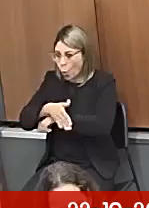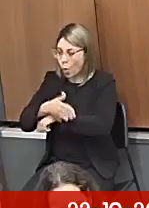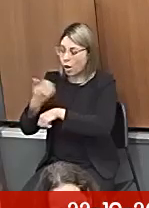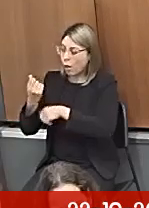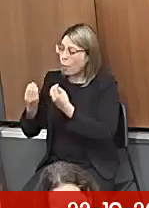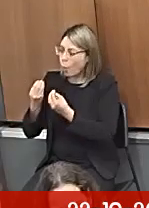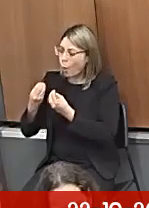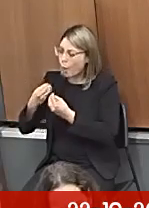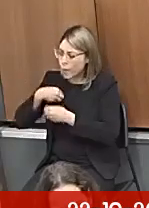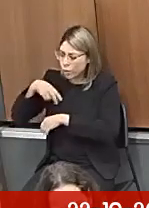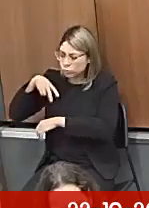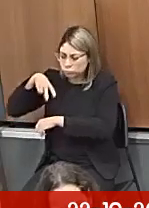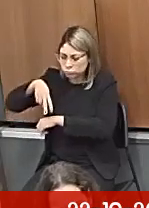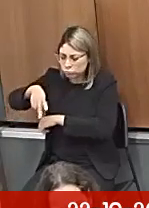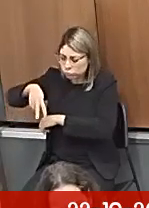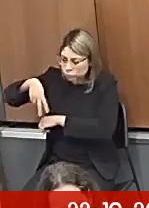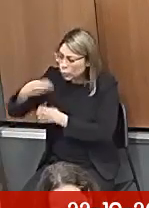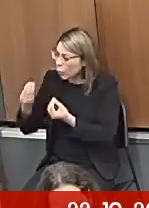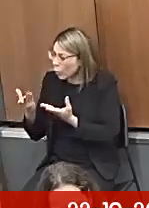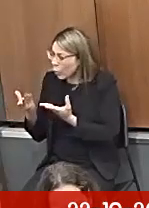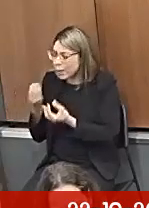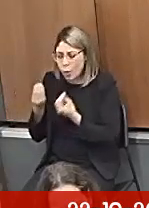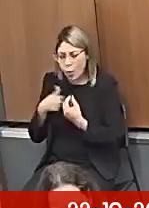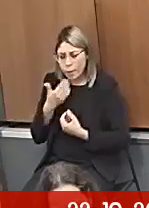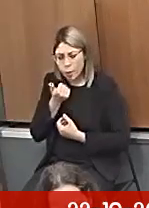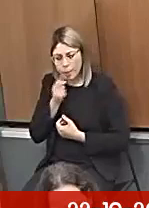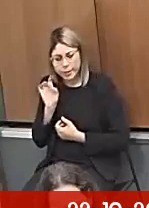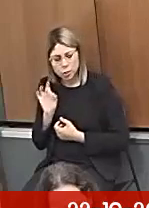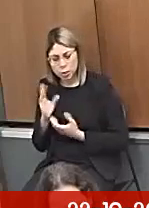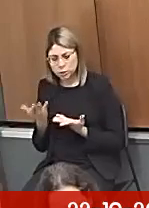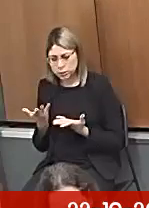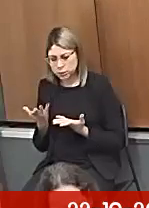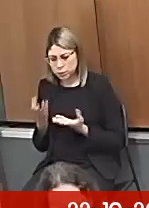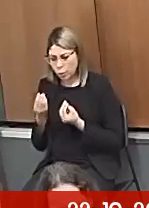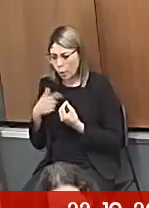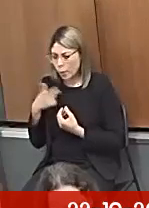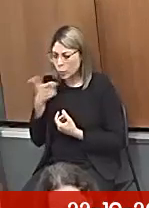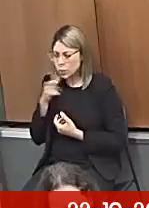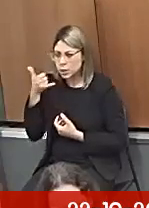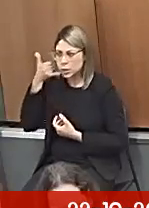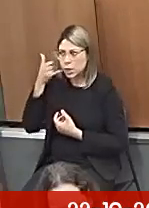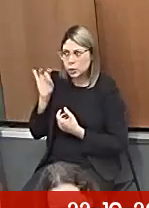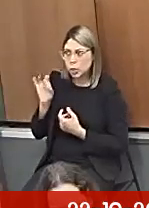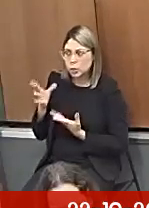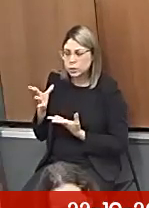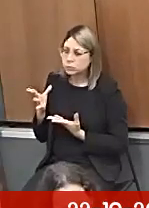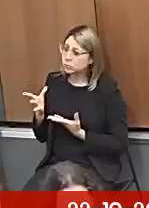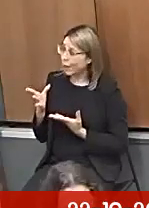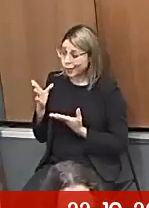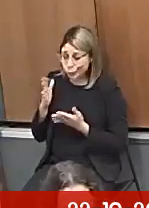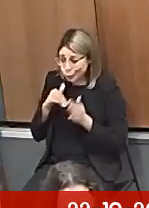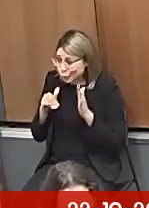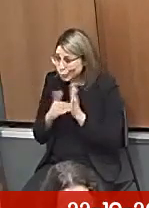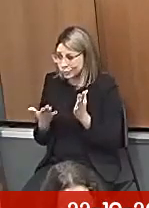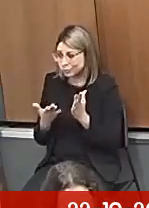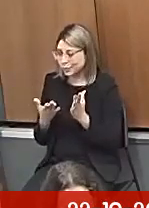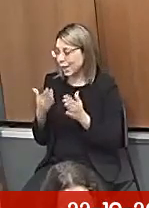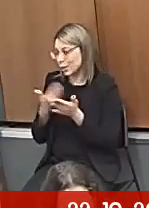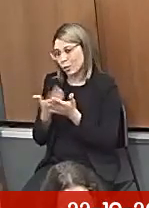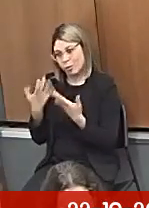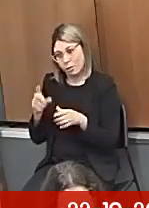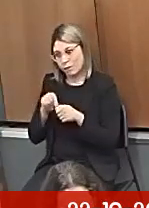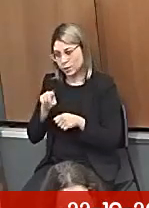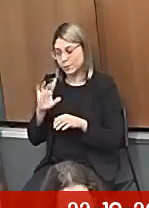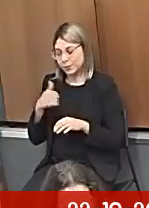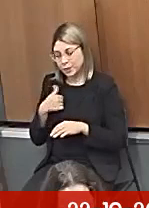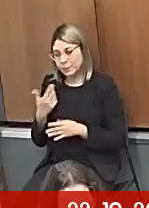de ensinar ela, de repente, se alimentar sozinha, de fazer um telefonema. Então, isso tudo que nenhuma escola quer ver. Né?